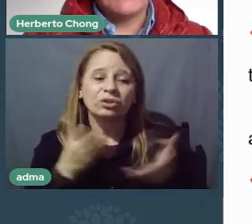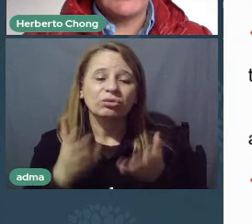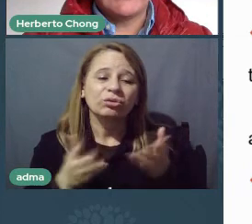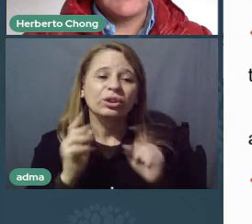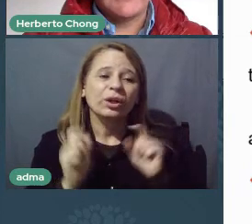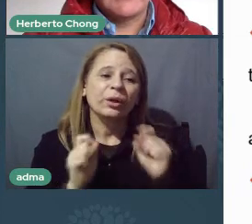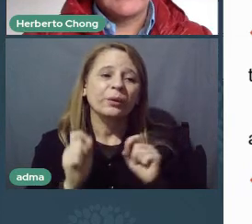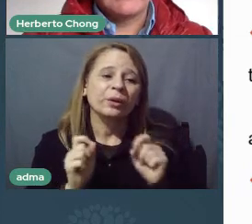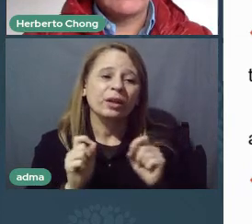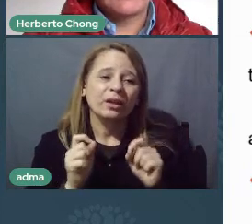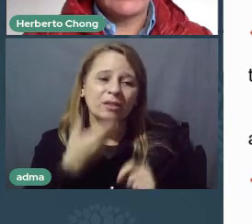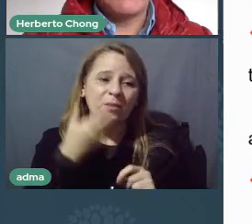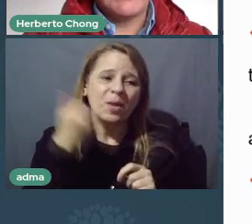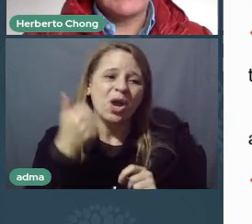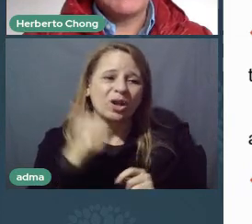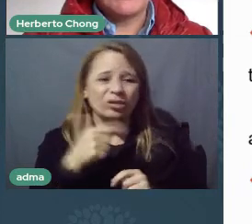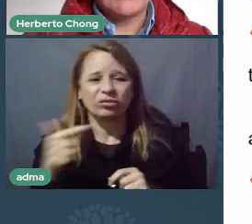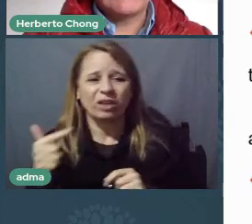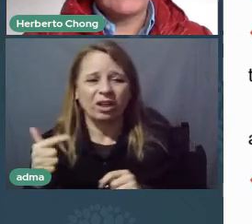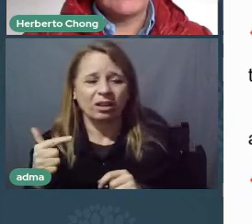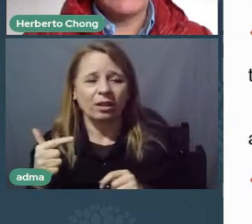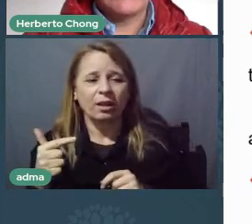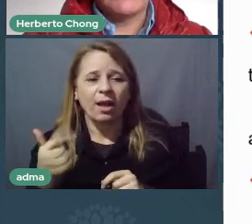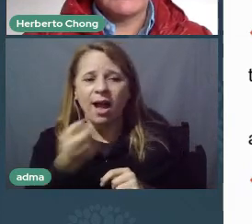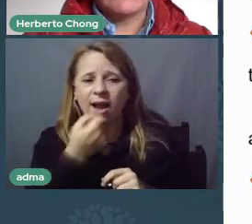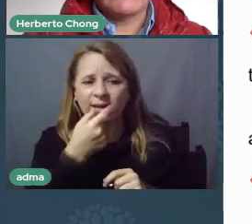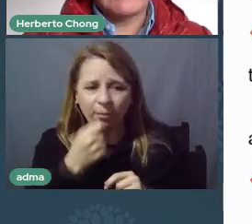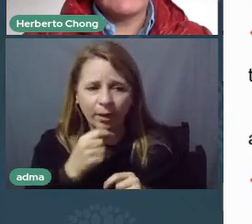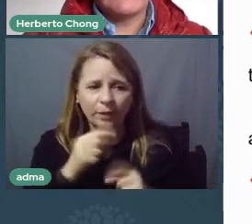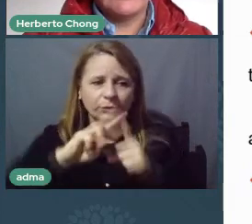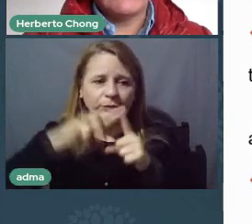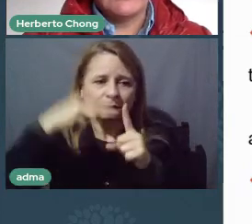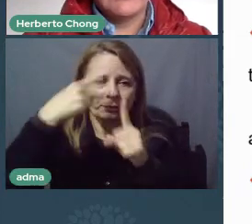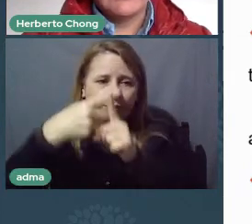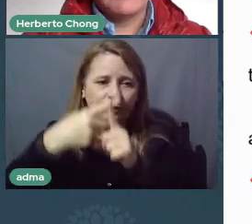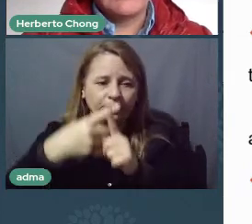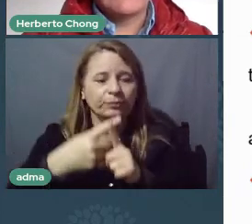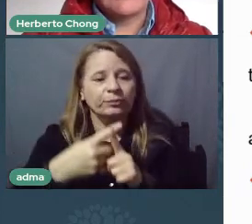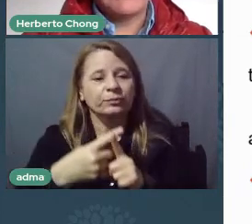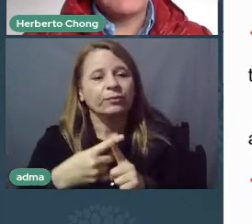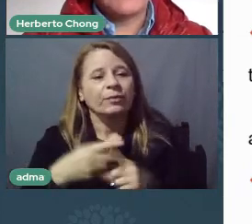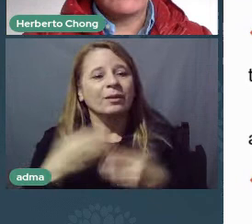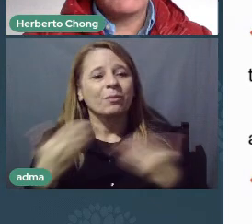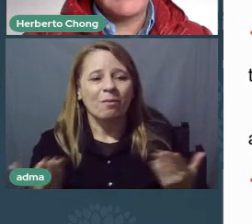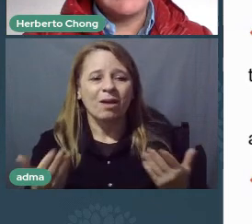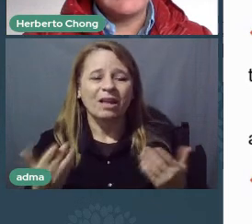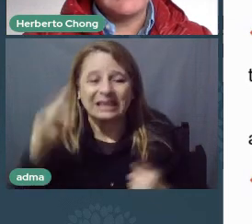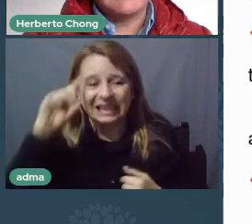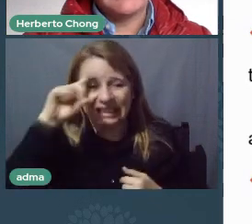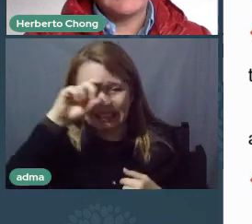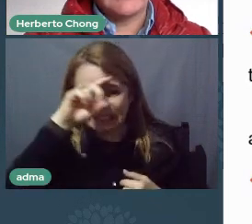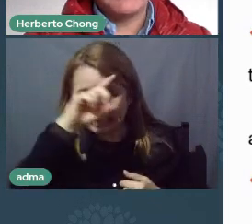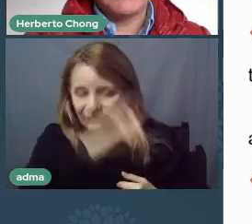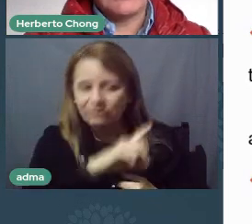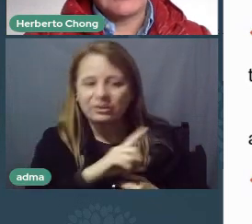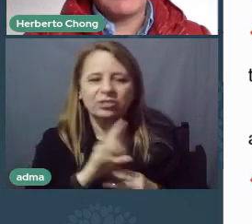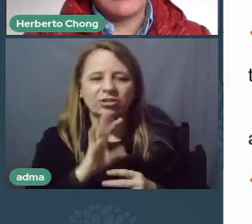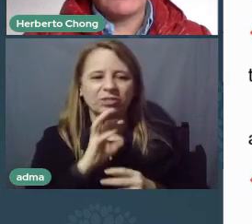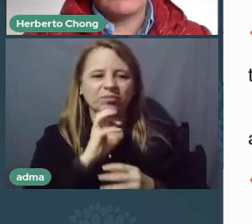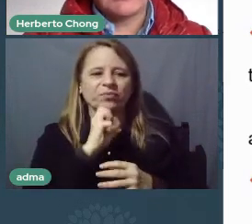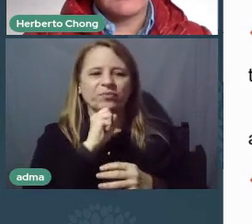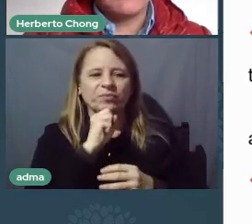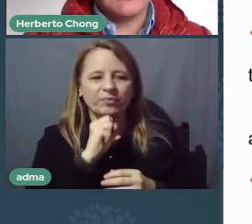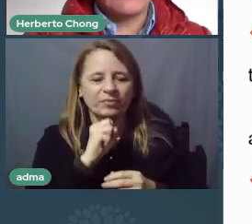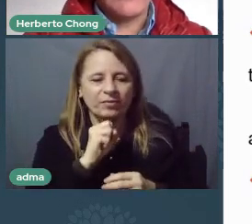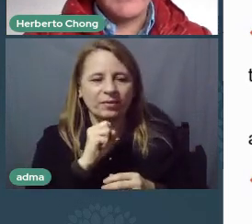não melhora, e aí você aumenta a medicação do passo 4 e 5, mas tem uma dificuldade de adesão, aquele paciente